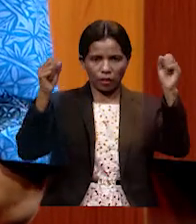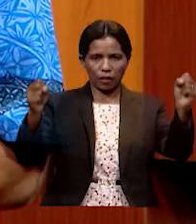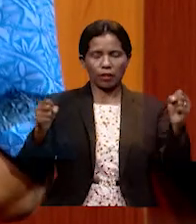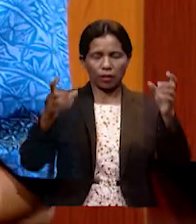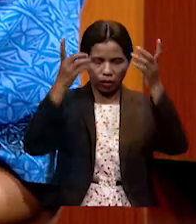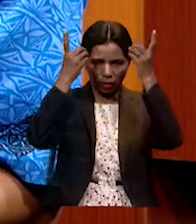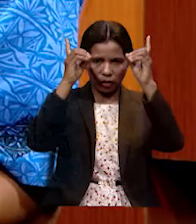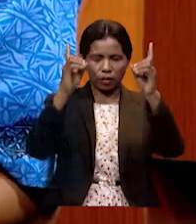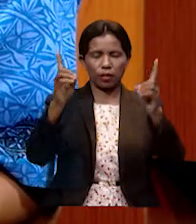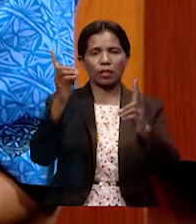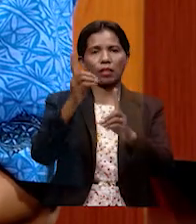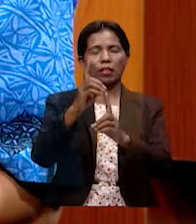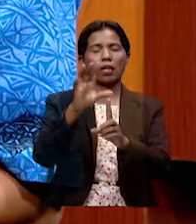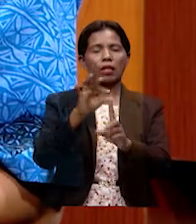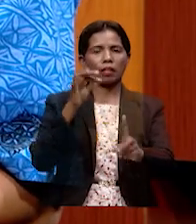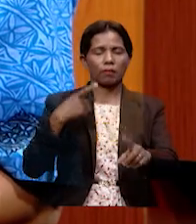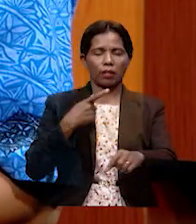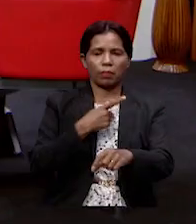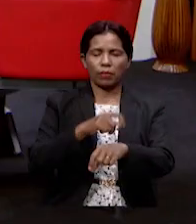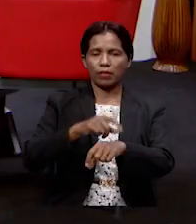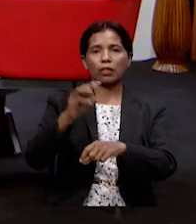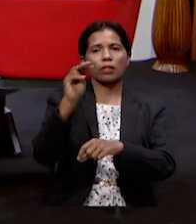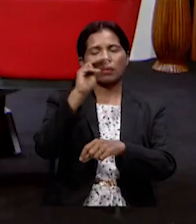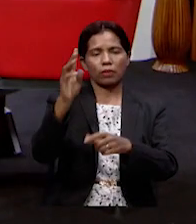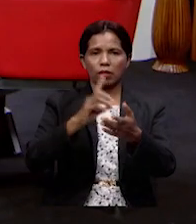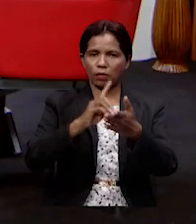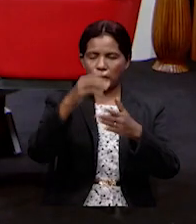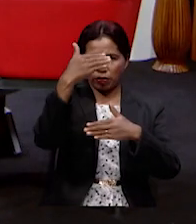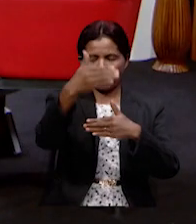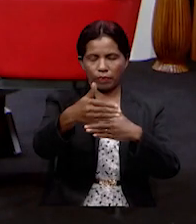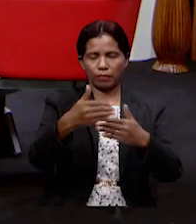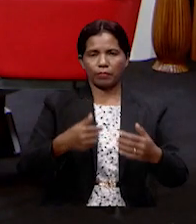decreta a eleição parlamentar e a segunda semana em. Equipa Cobertura, GMN.